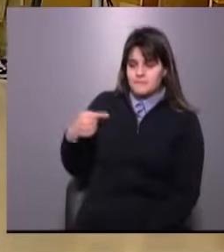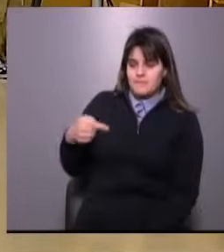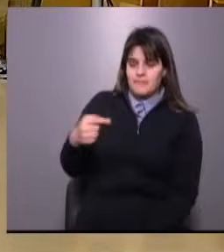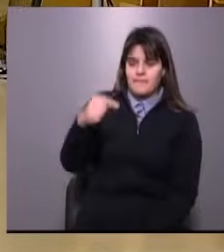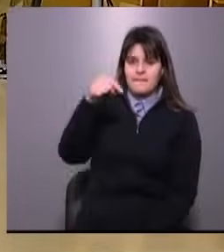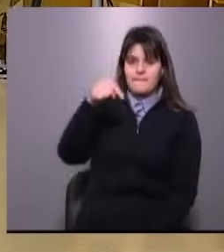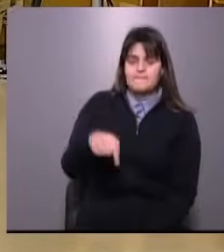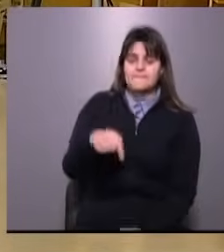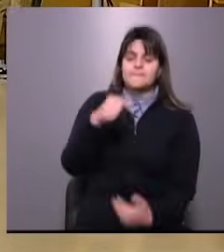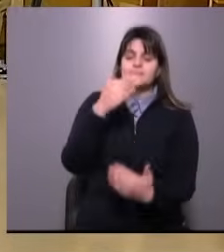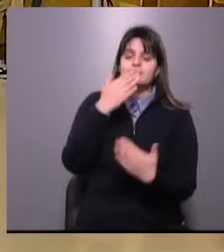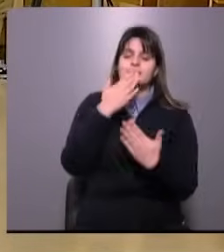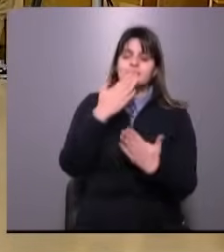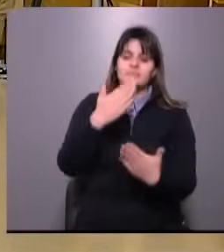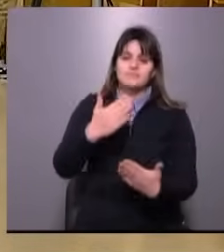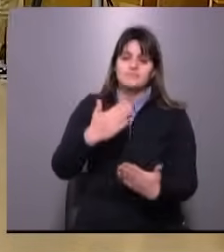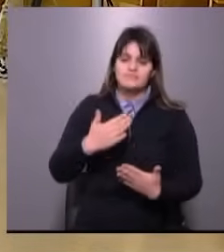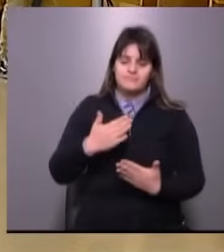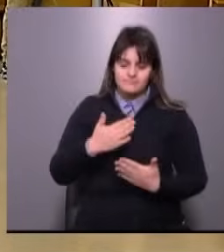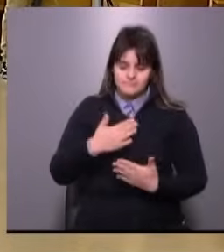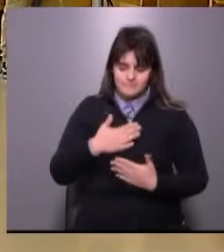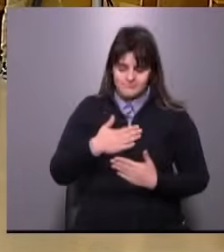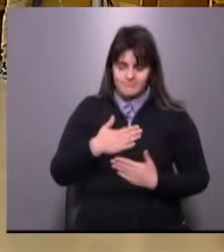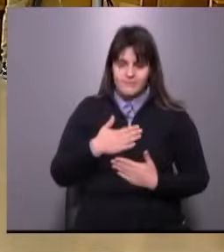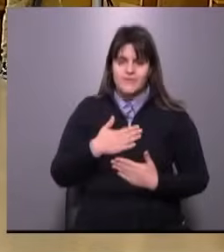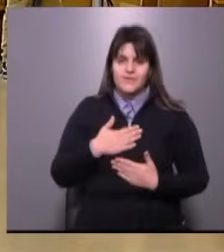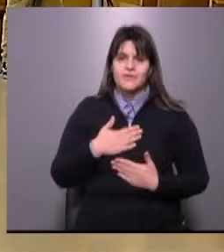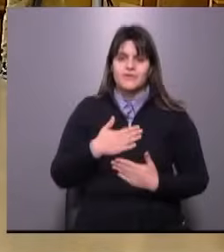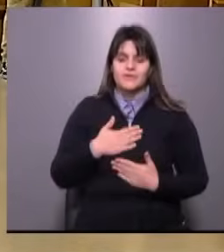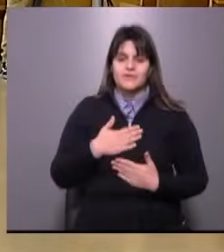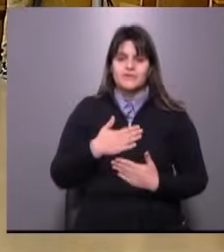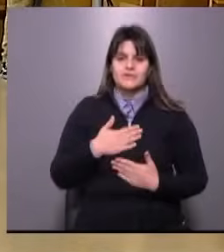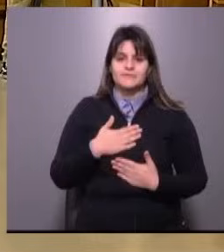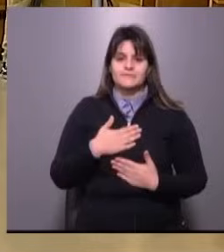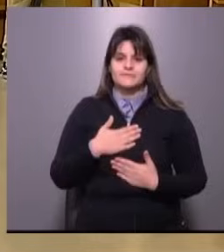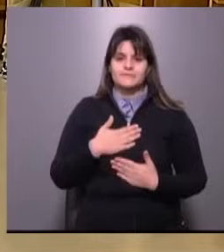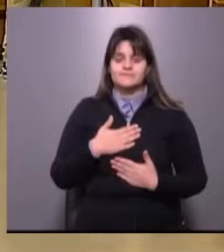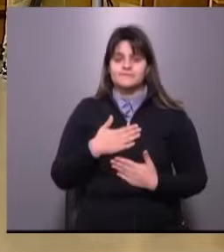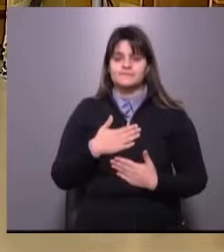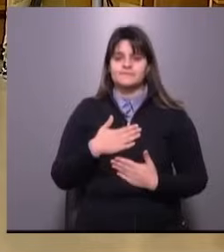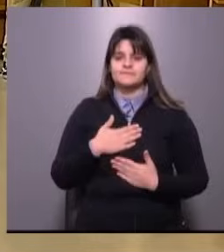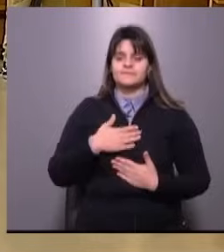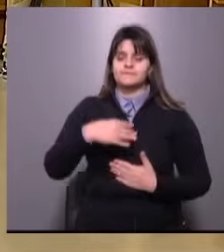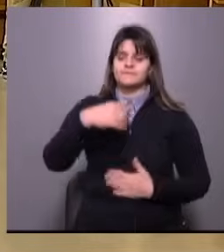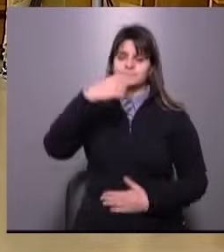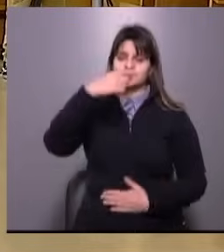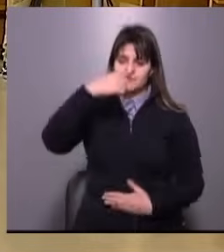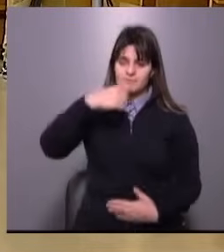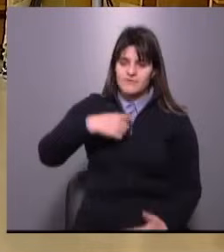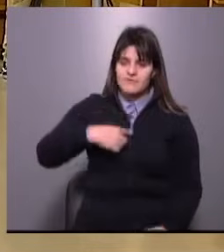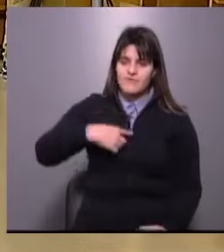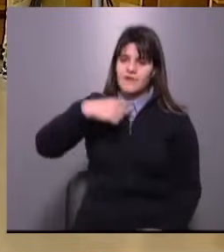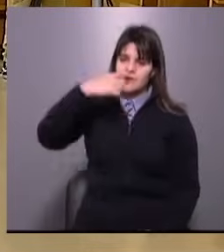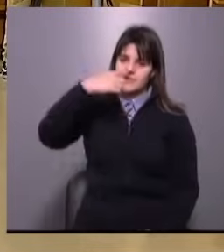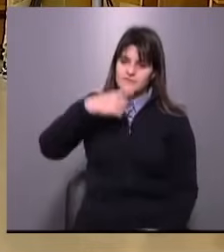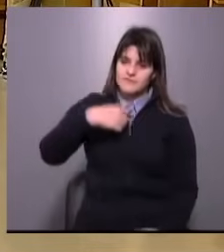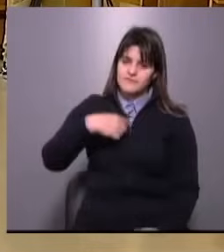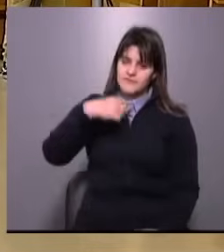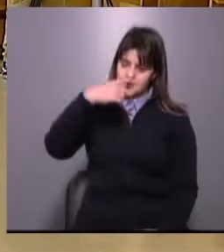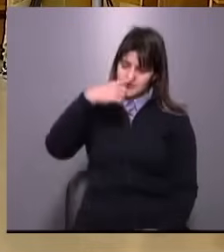céu. O pão nosso de cada dia nos dai